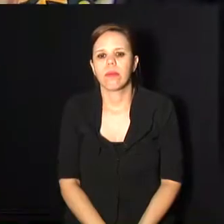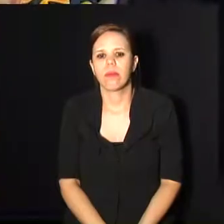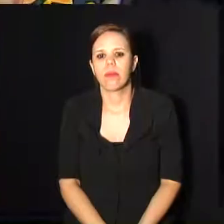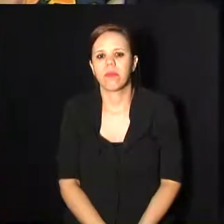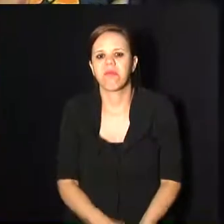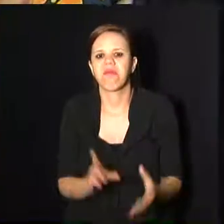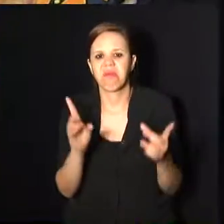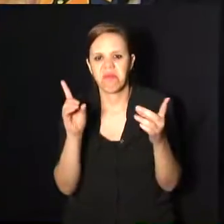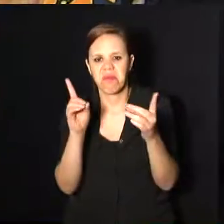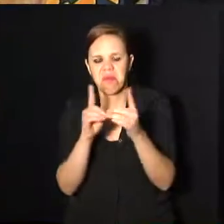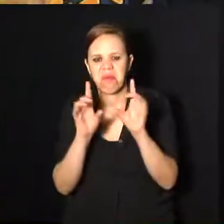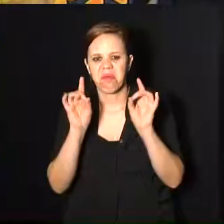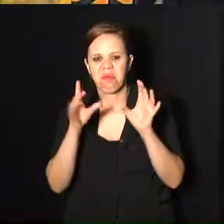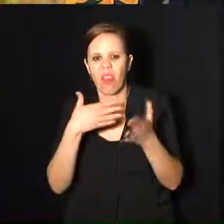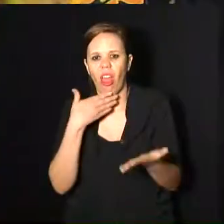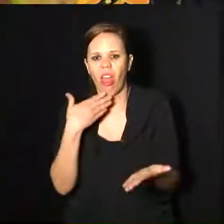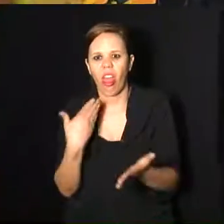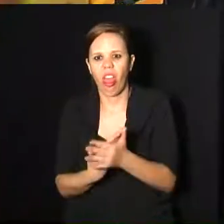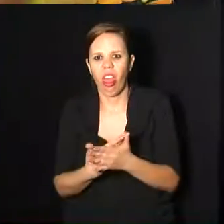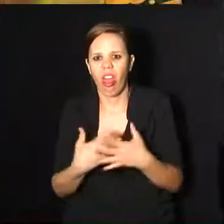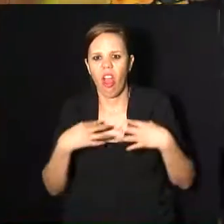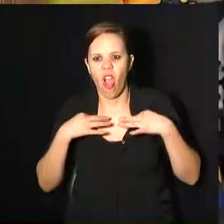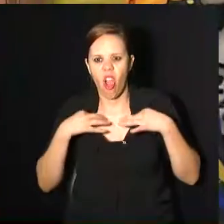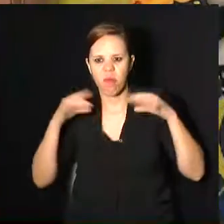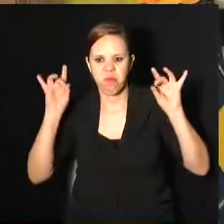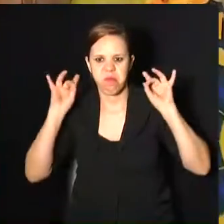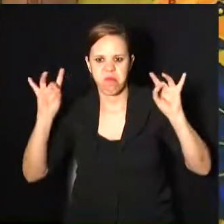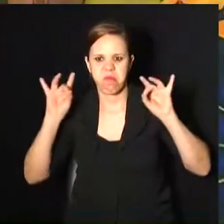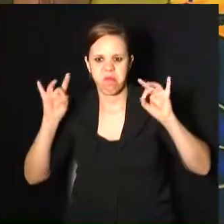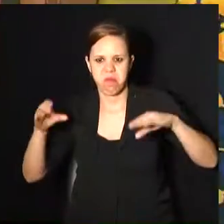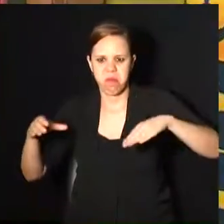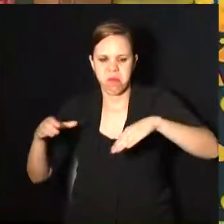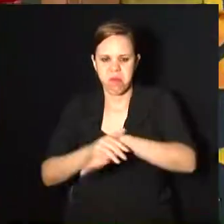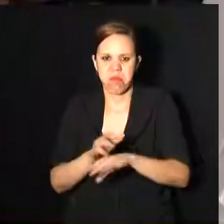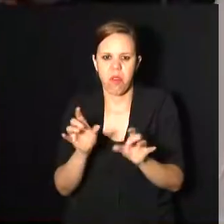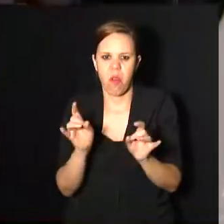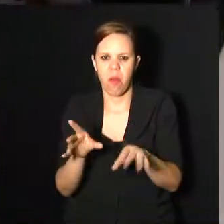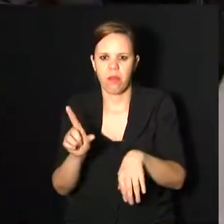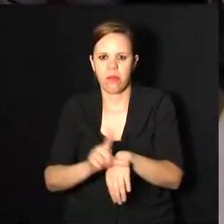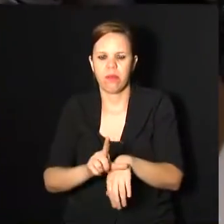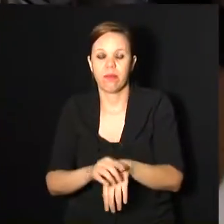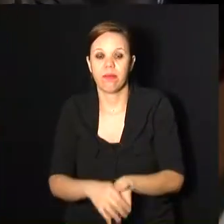Recepção que só não encanta mais do que as roupas e sapatos que estão à venda na lojinha.